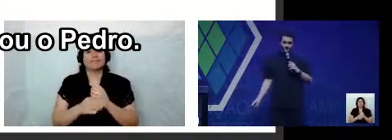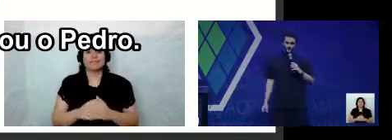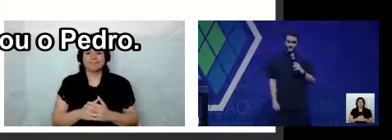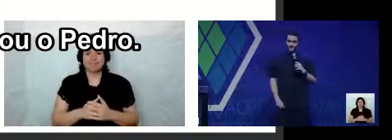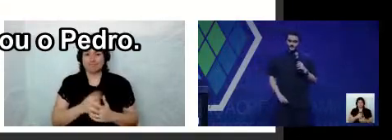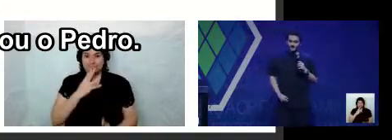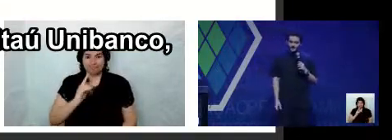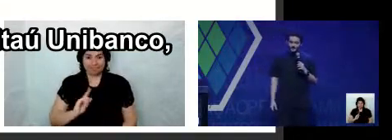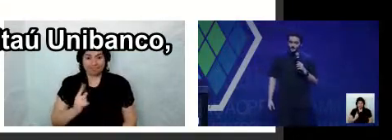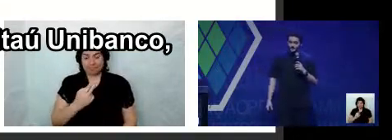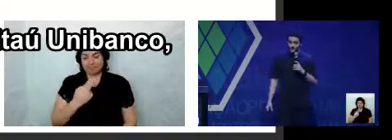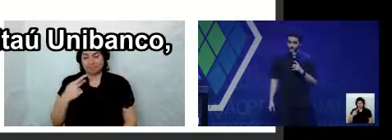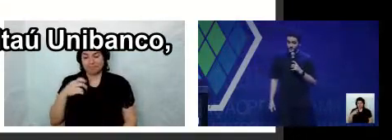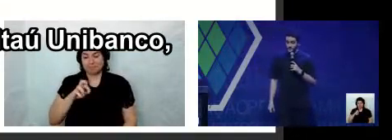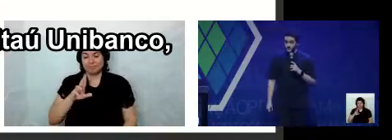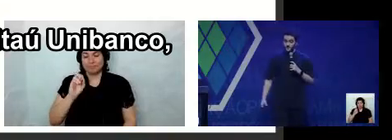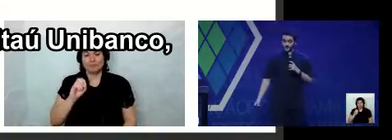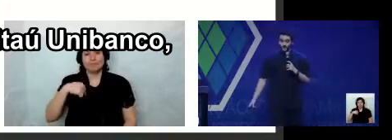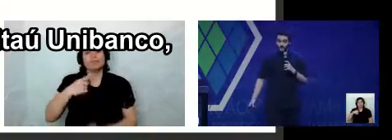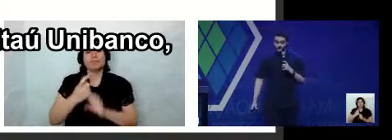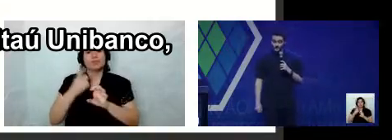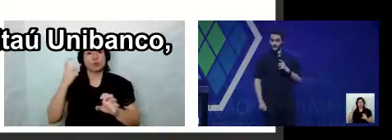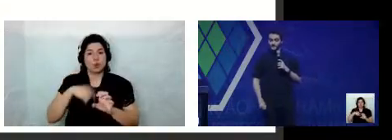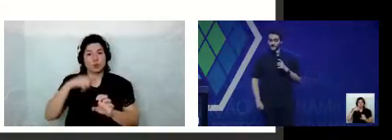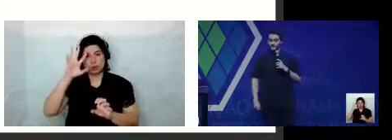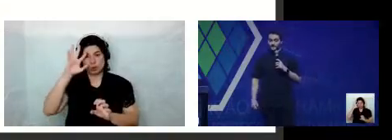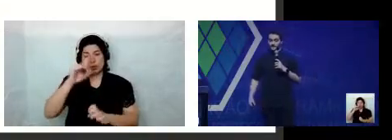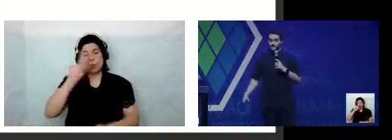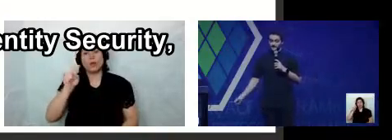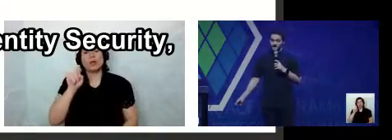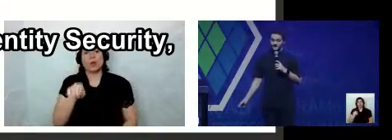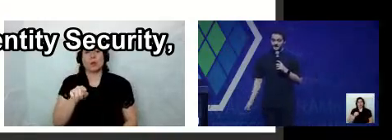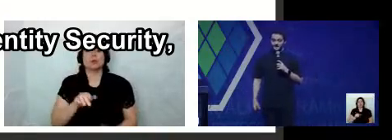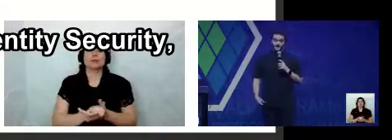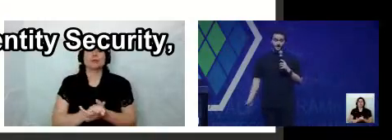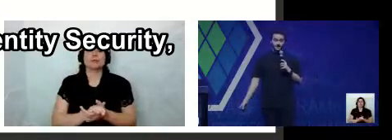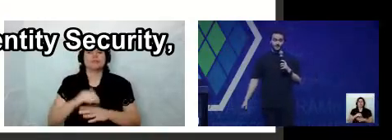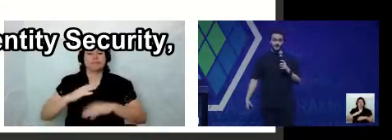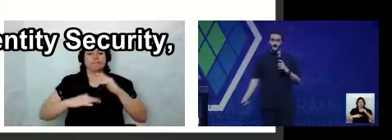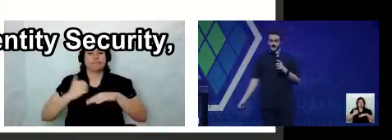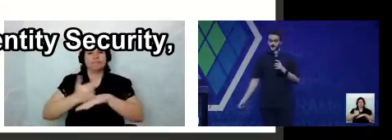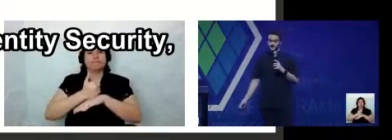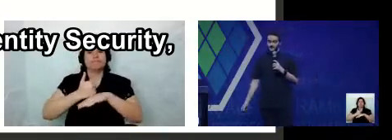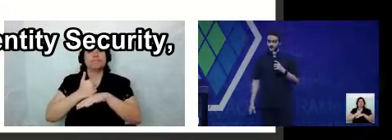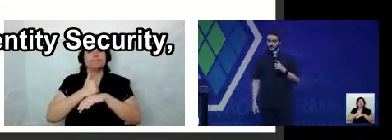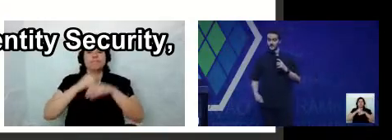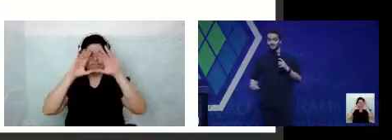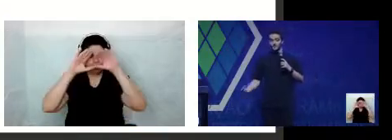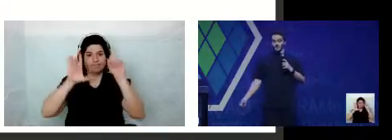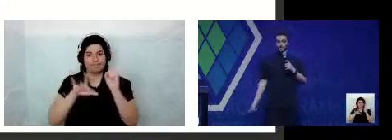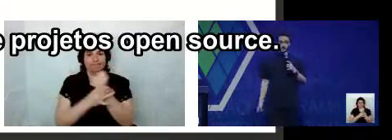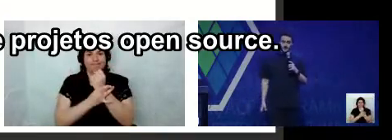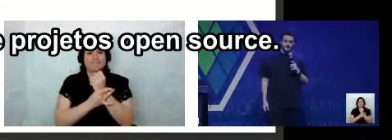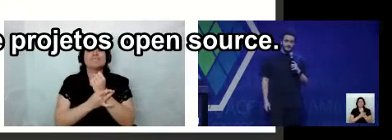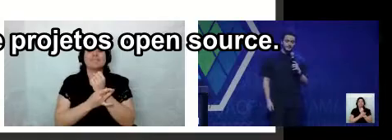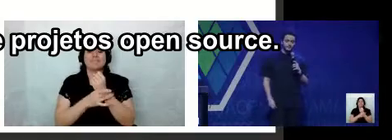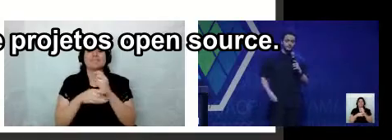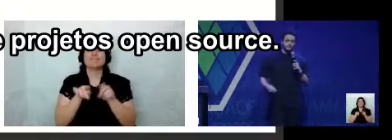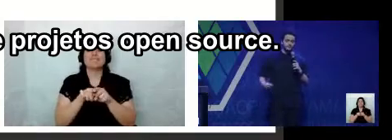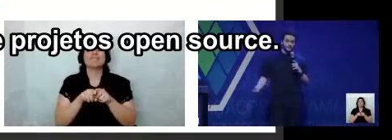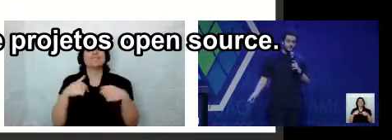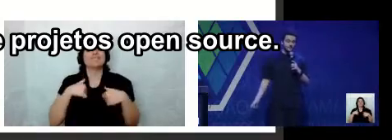conhece, eu sou o Pedro. Eu sou engenheiro de soluções no Itaú Unibanco, especialista em Cloud Security e Identity Security, um